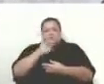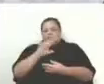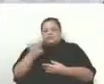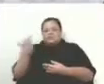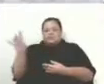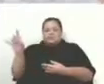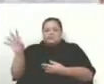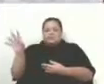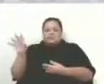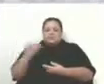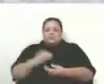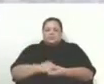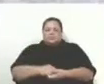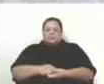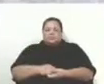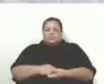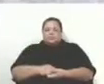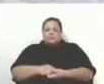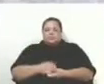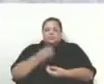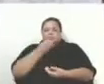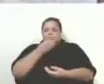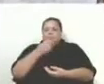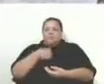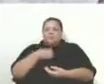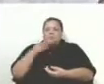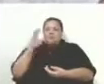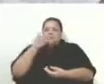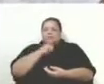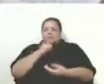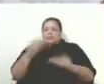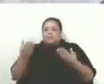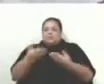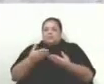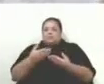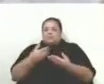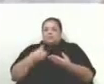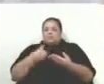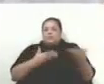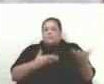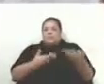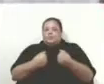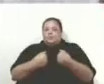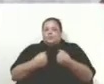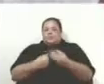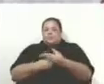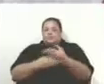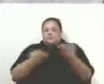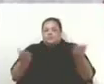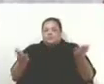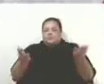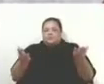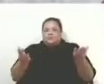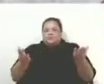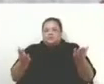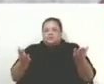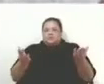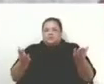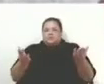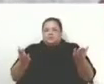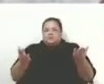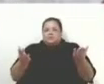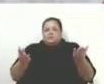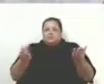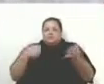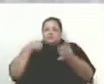trabalho. Bom, estou sendo bem breve hoje, quero abrir o convite a vocês, uma grande causa, uma grande